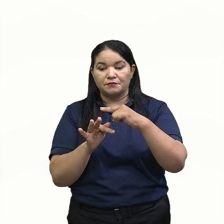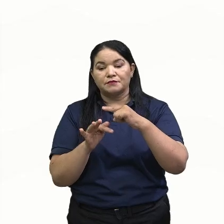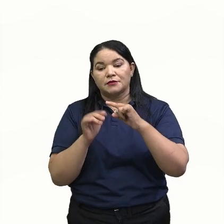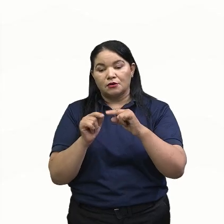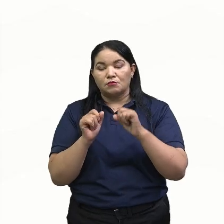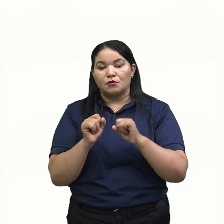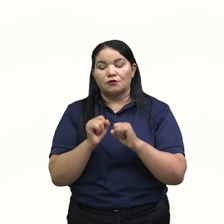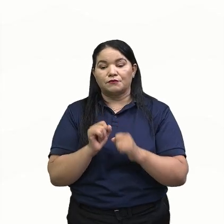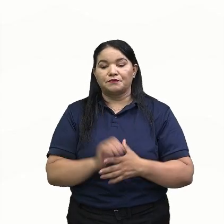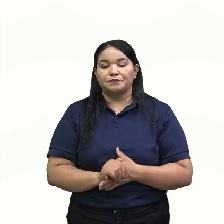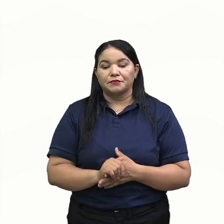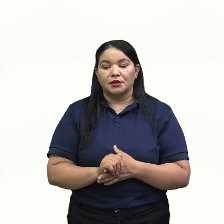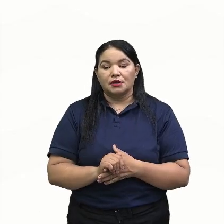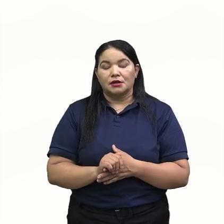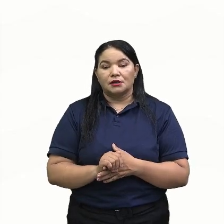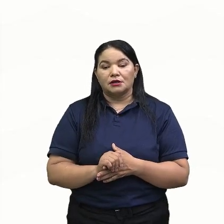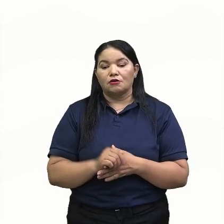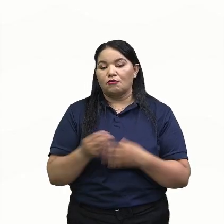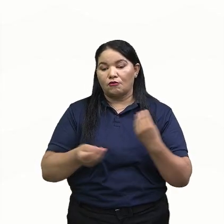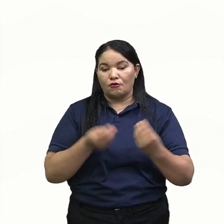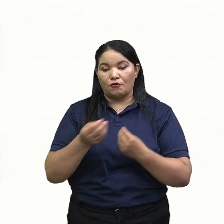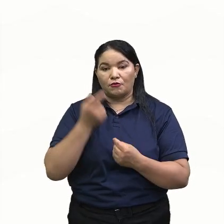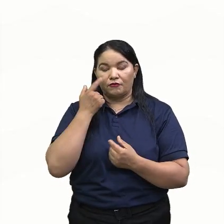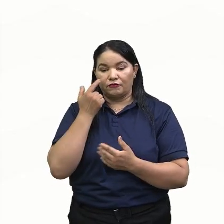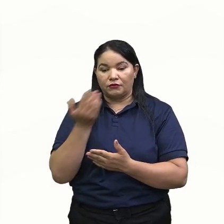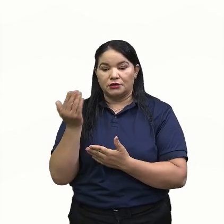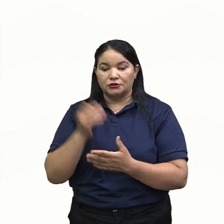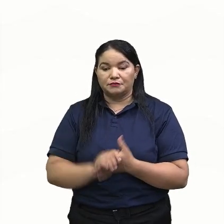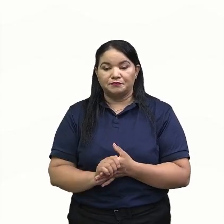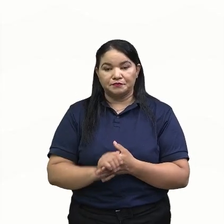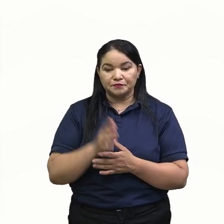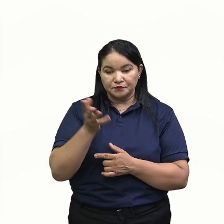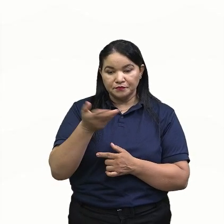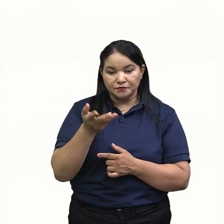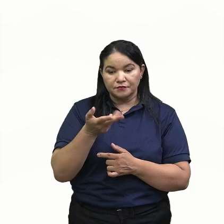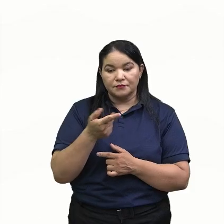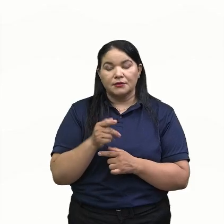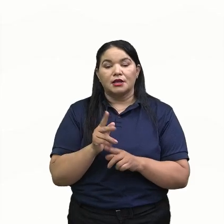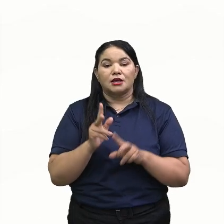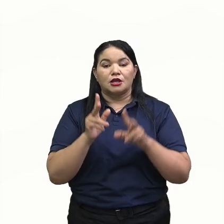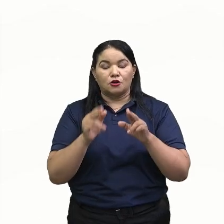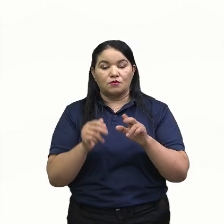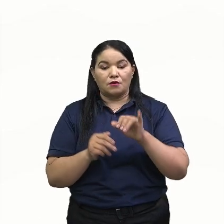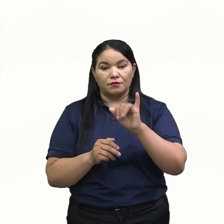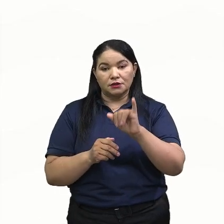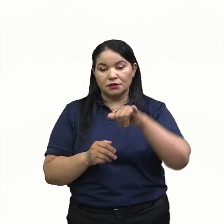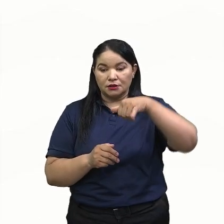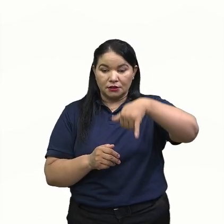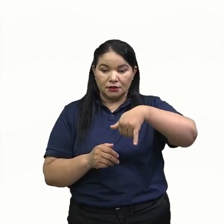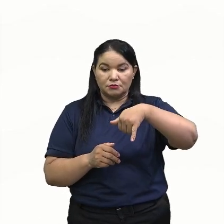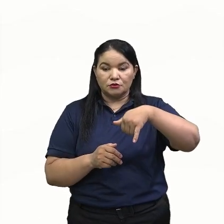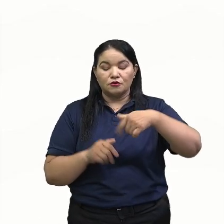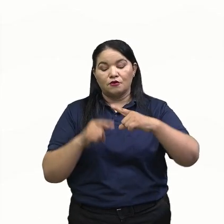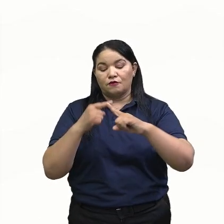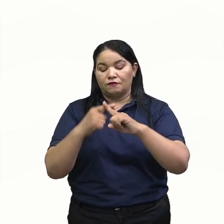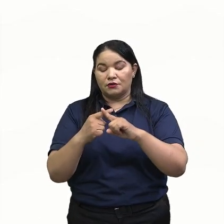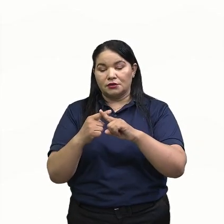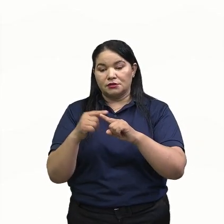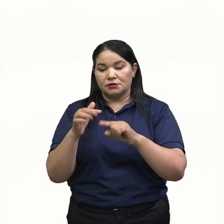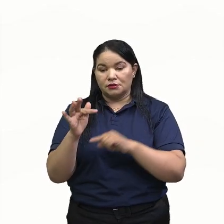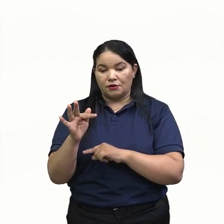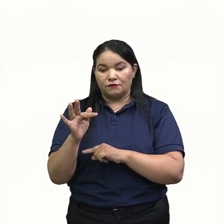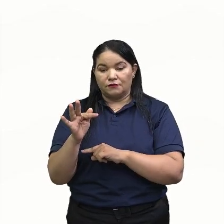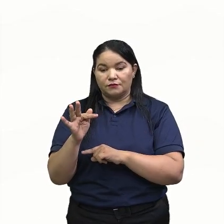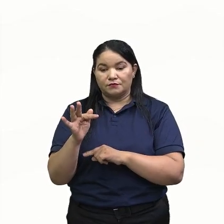essa equação da seguinte forma: velocidade é o comprimento de onda vezes a frequência. Essa expressão aqui é